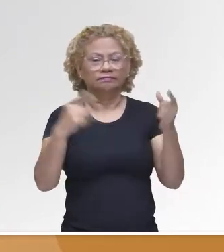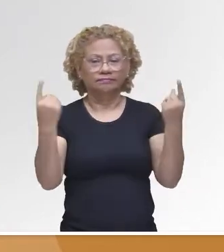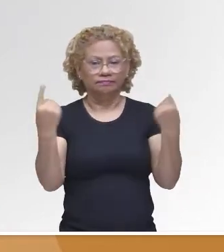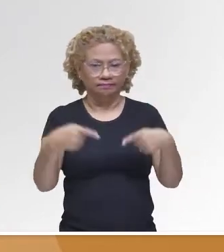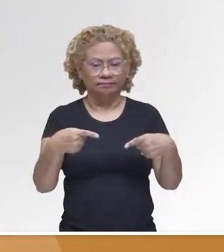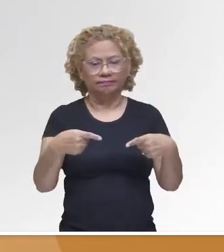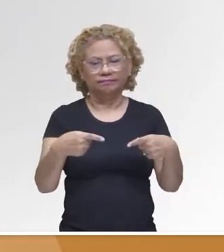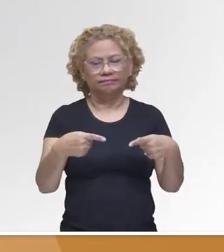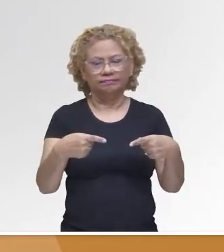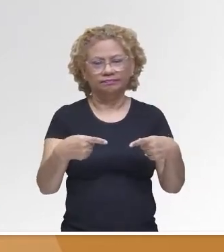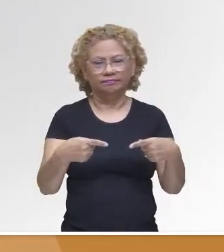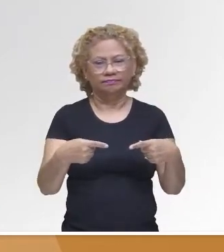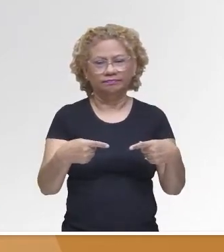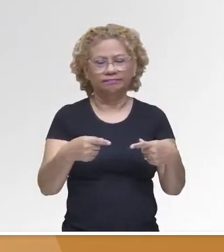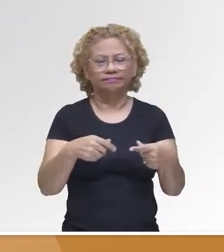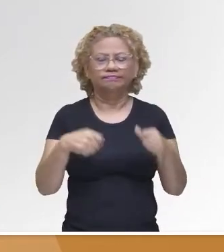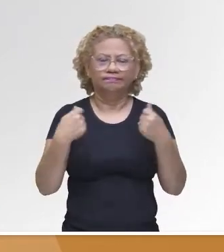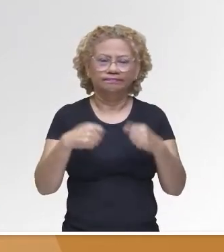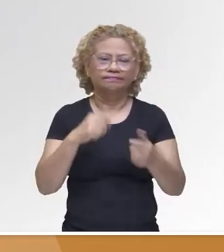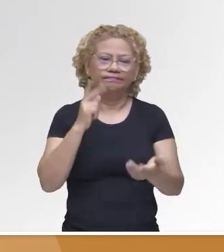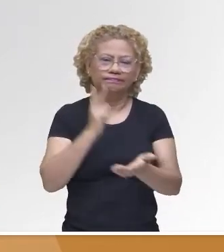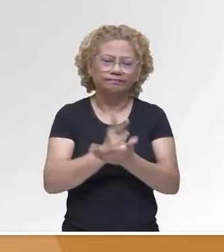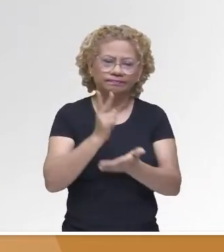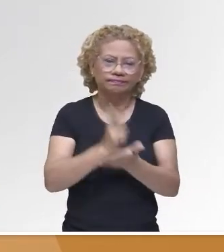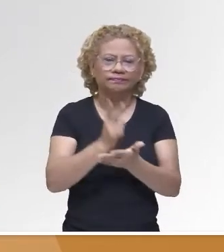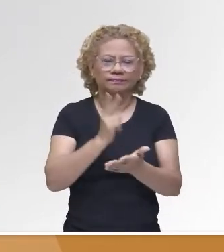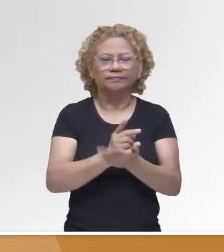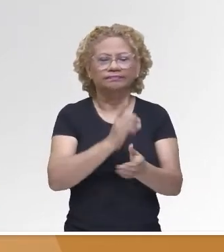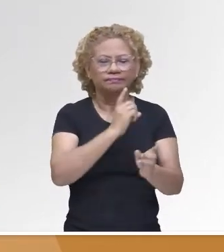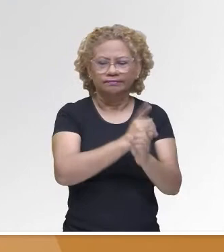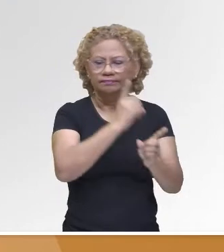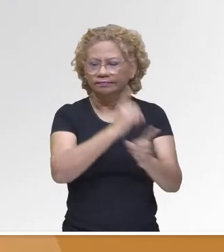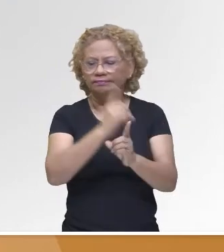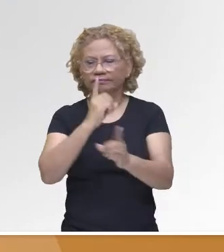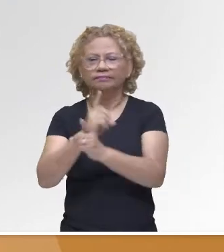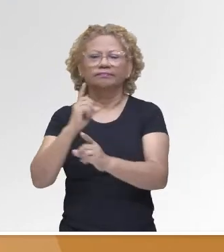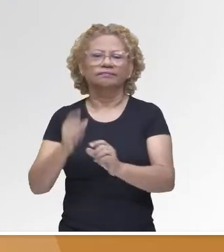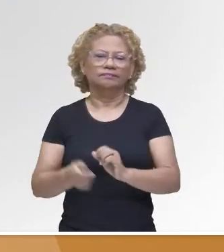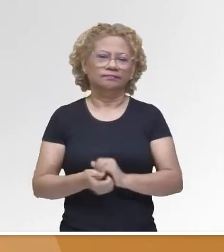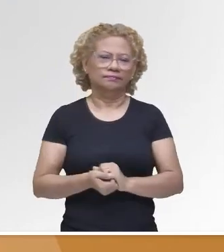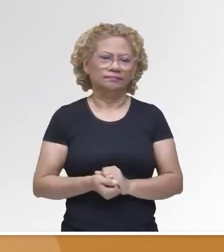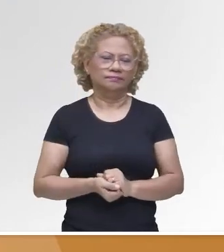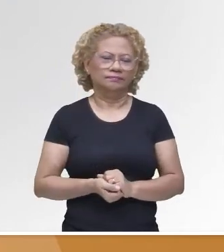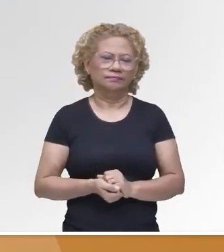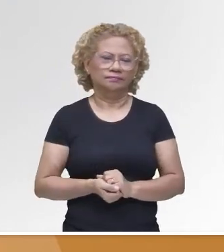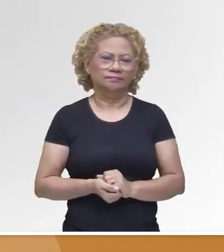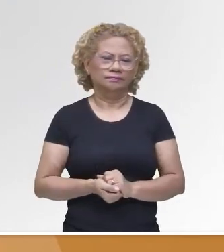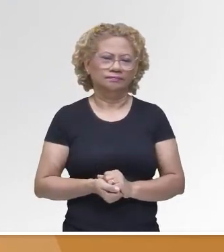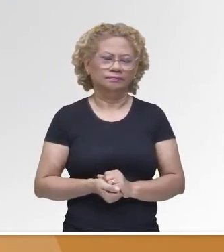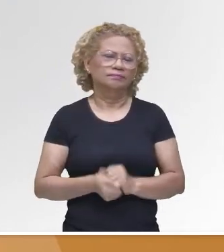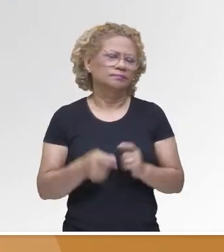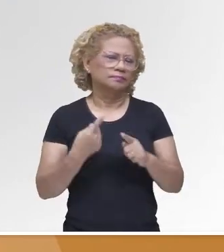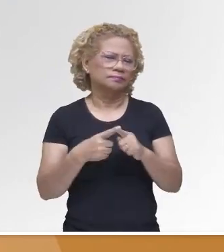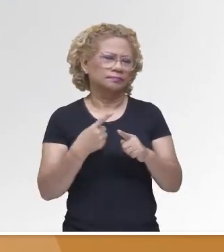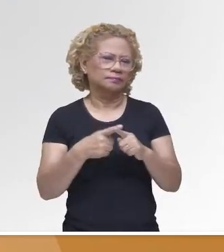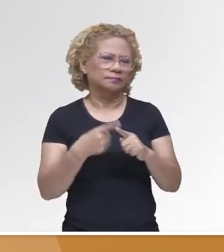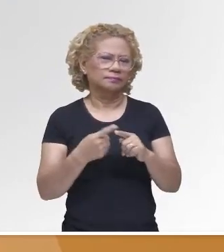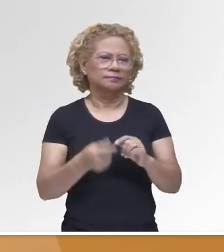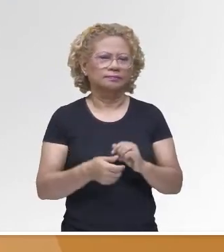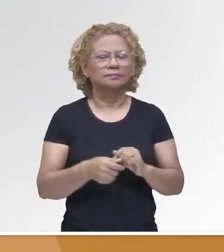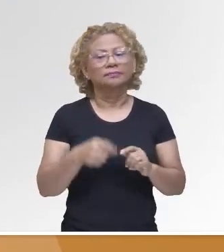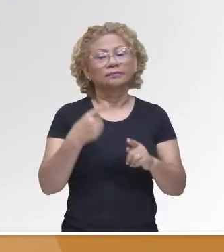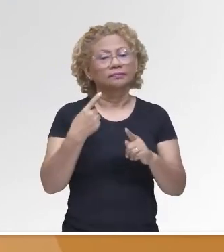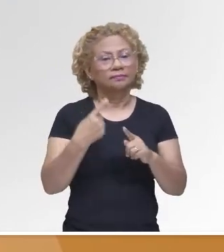se renovando. Ele tem que estar sempre se atualizando. Por quê?